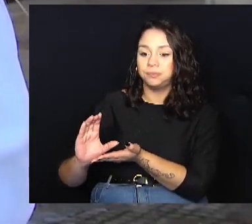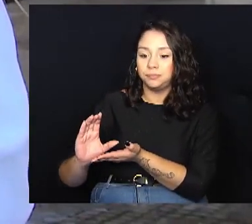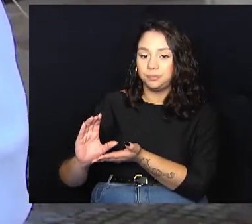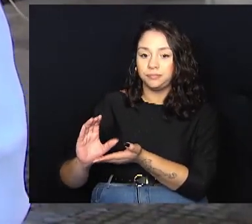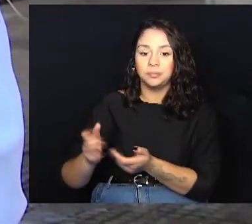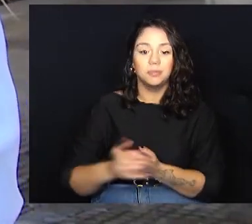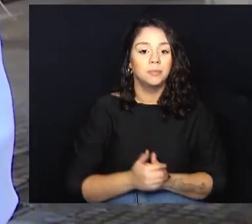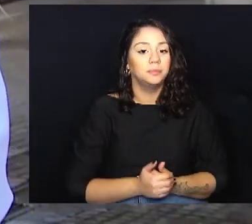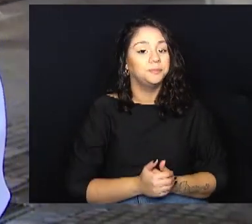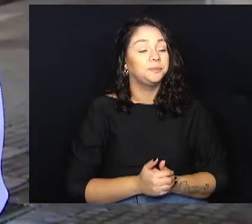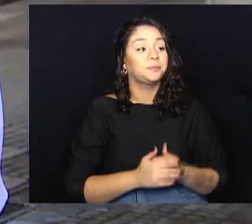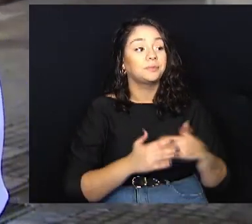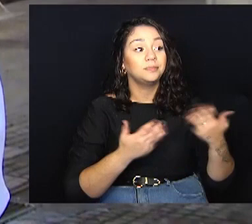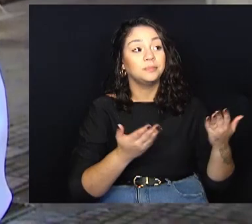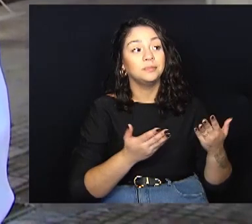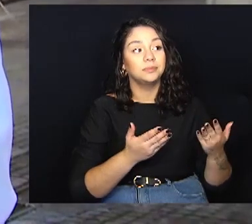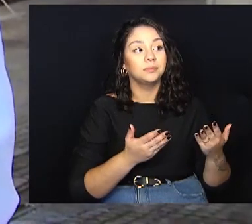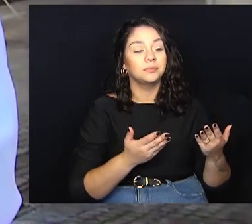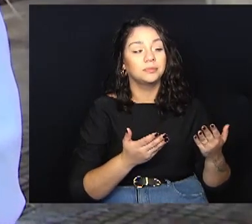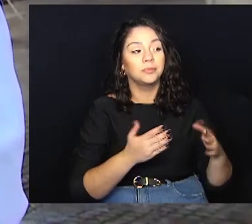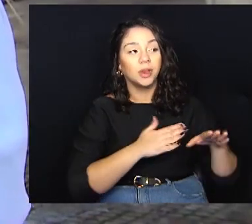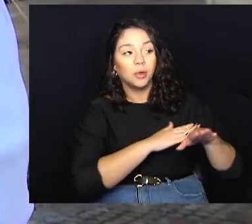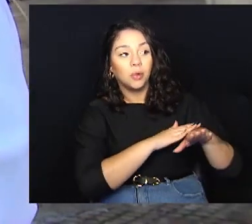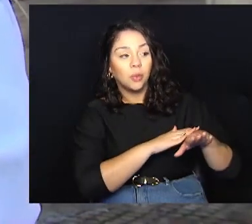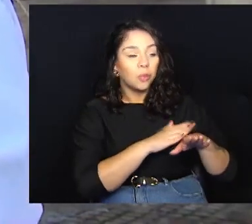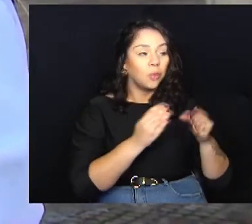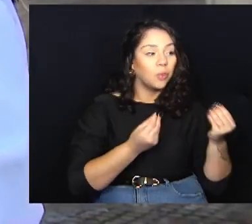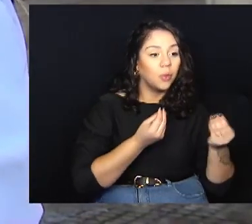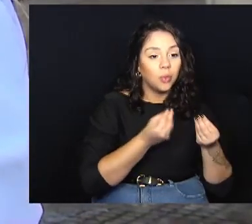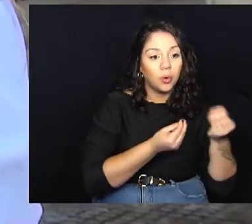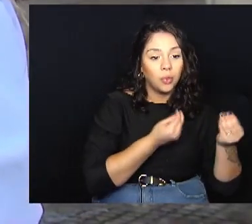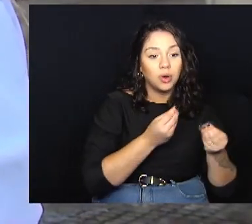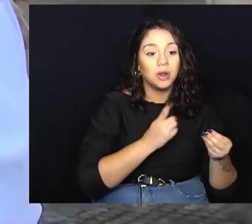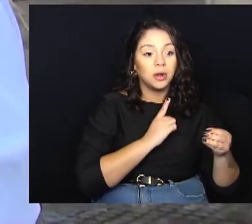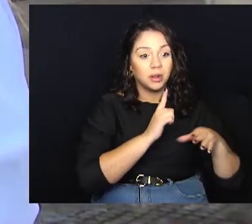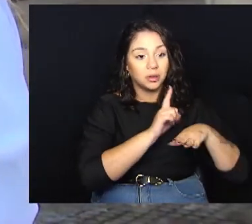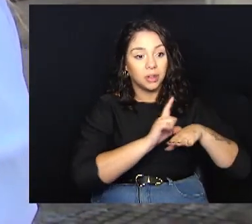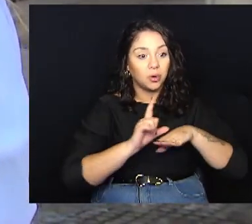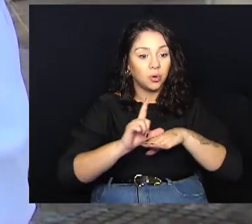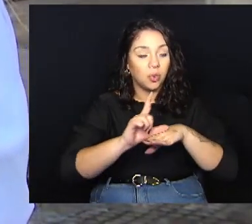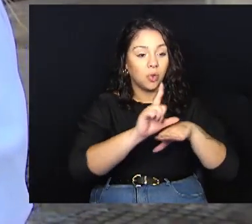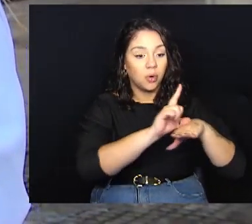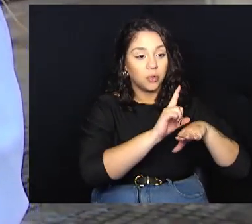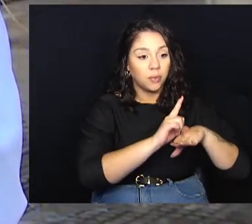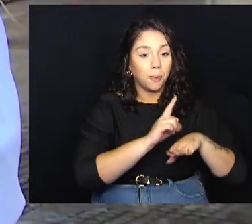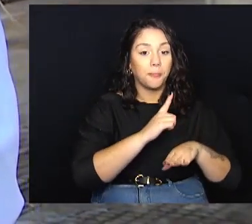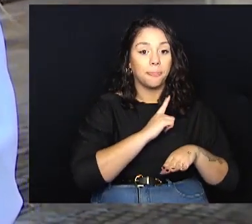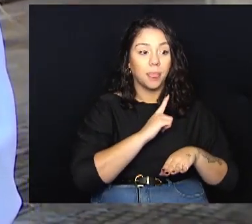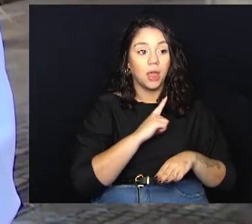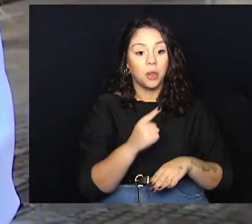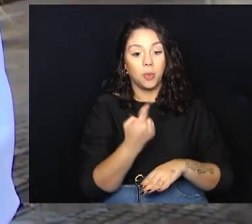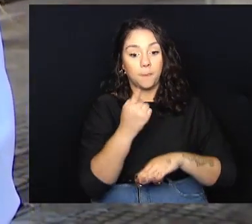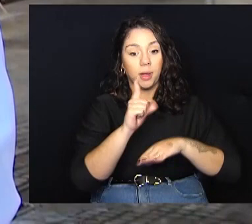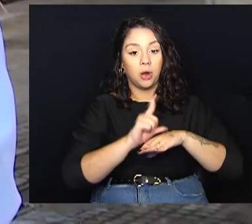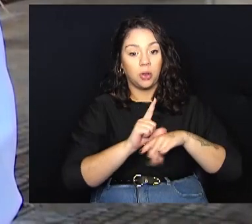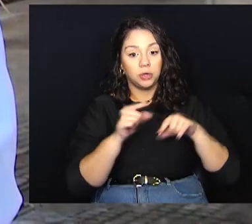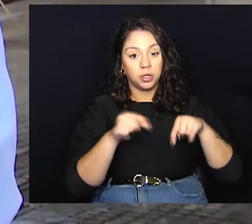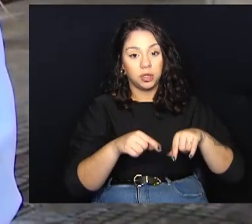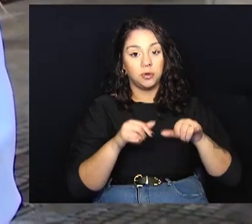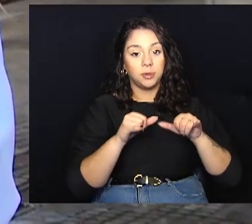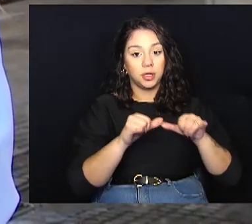E qual é o Papa entre vocês né que tem evidentemente lojas aqui você tem uma loja aqui no Mercadão